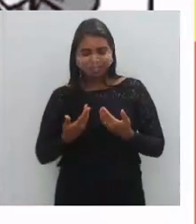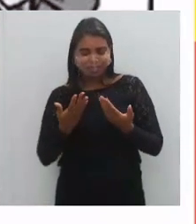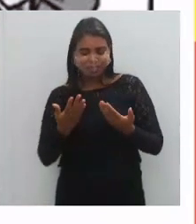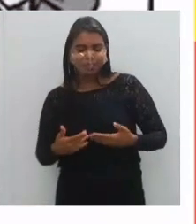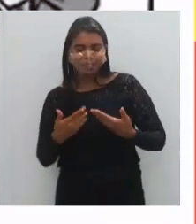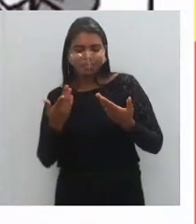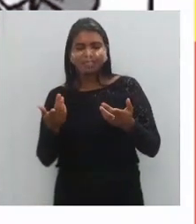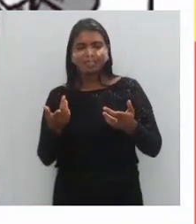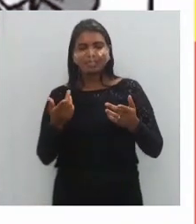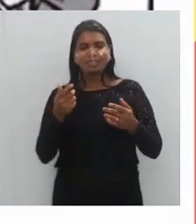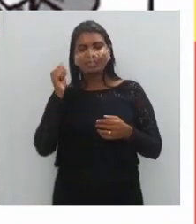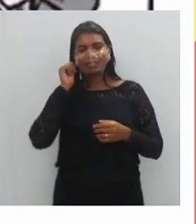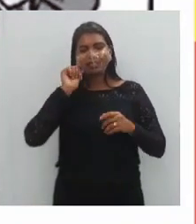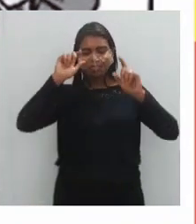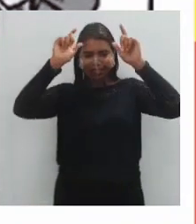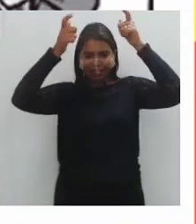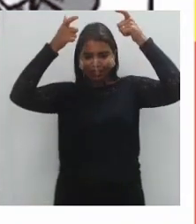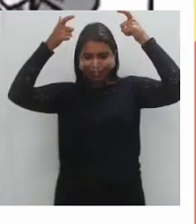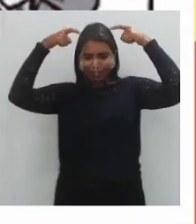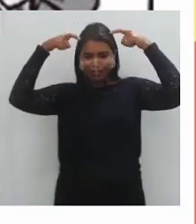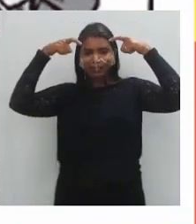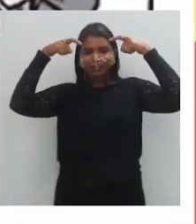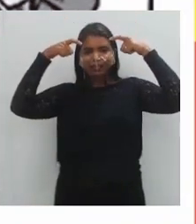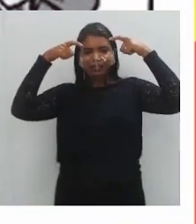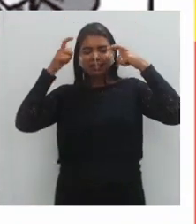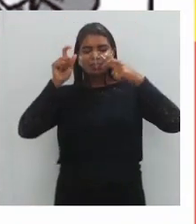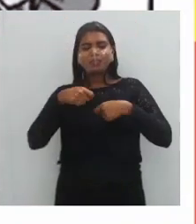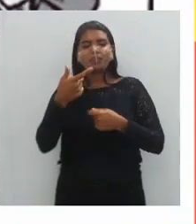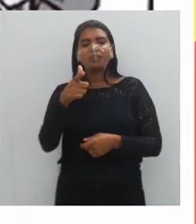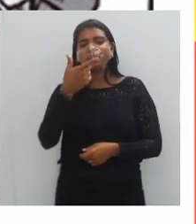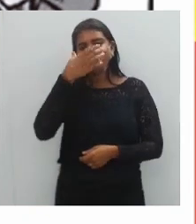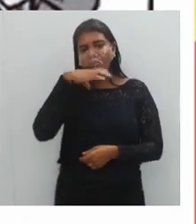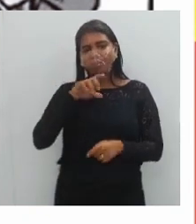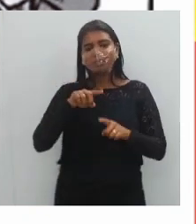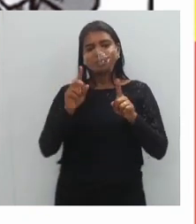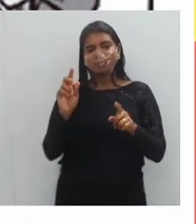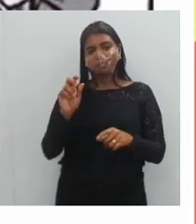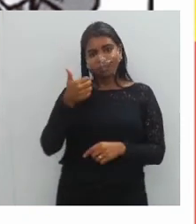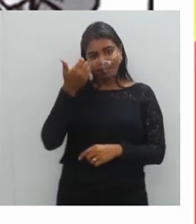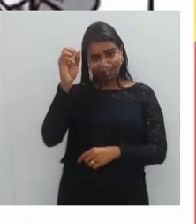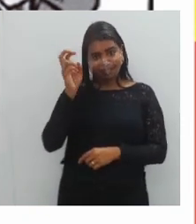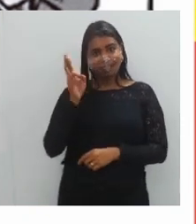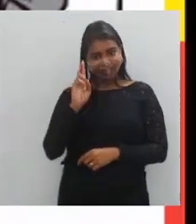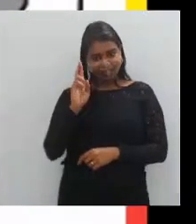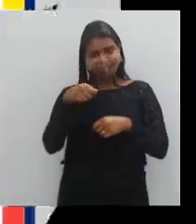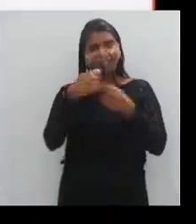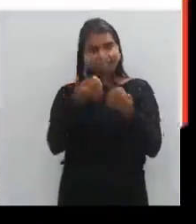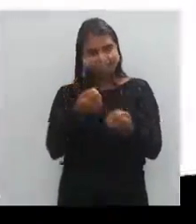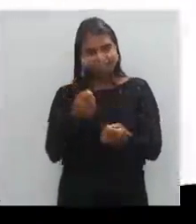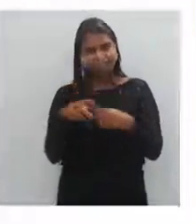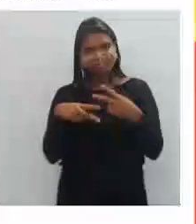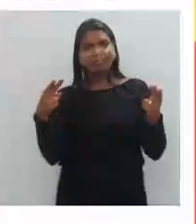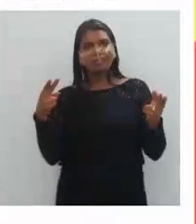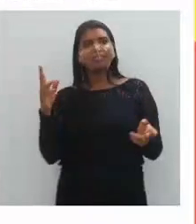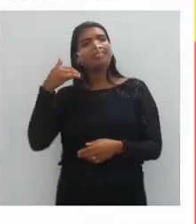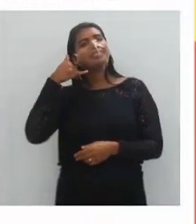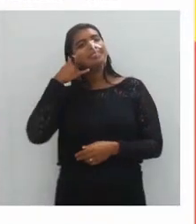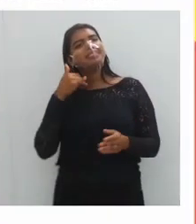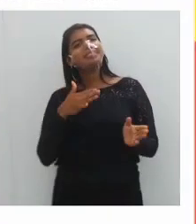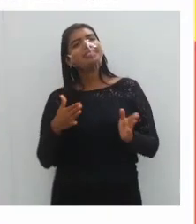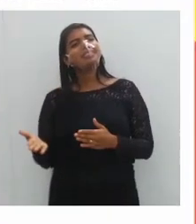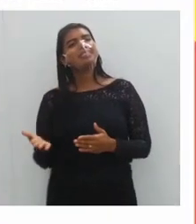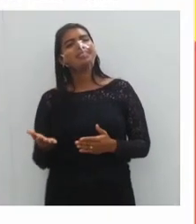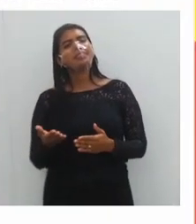esta princesa, oferecendo não uma maçã, mas mais R$10 você ganha um celular.